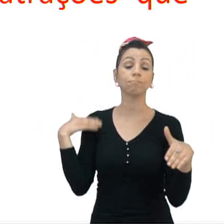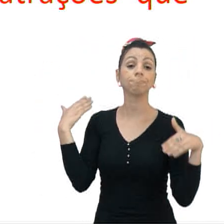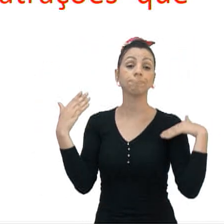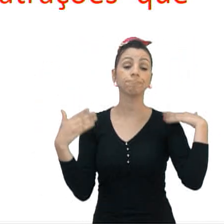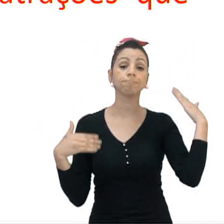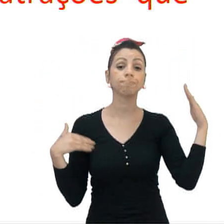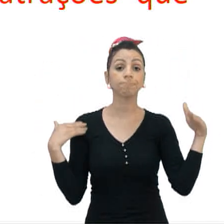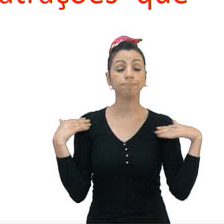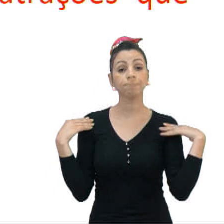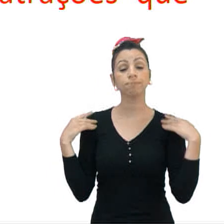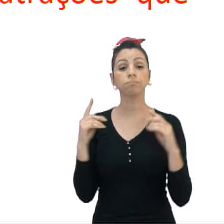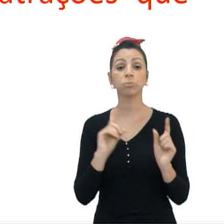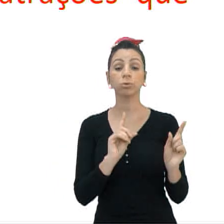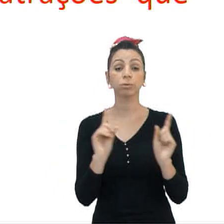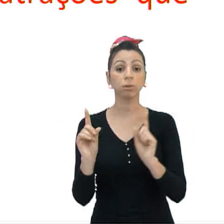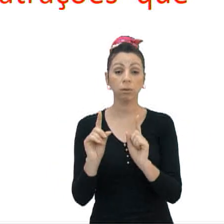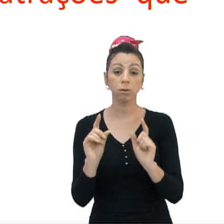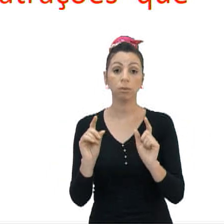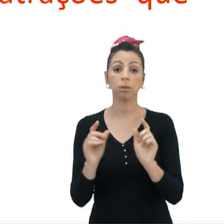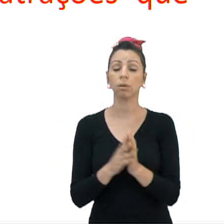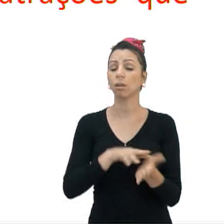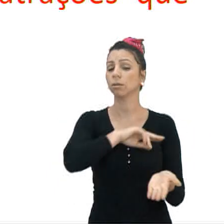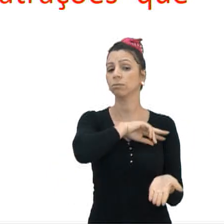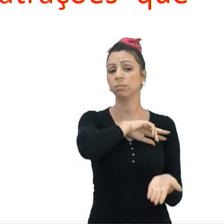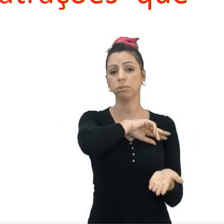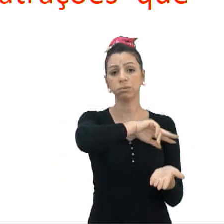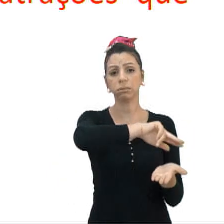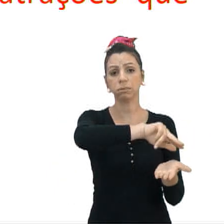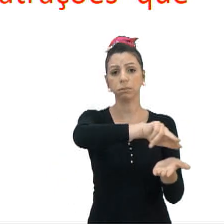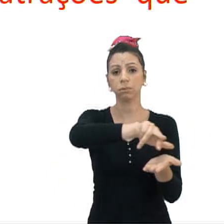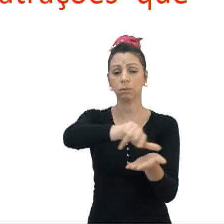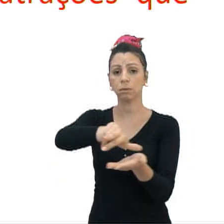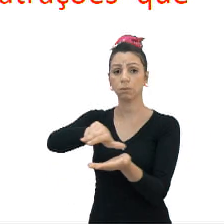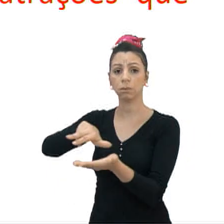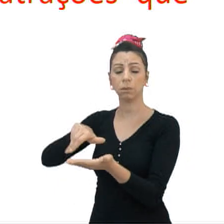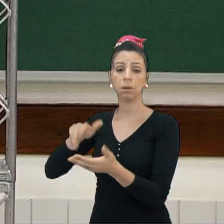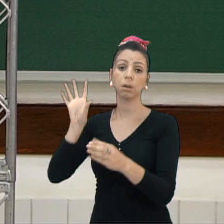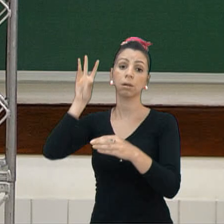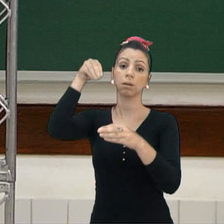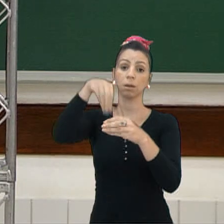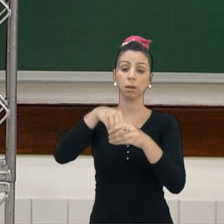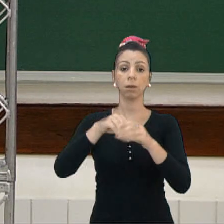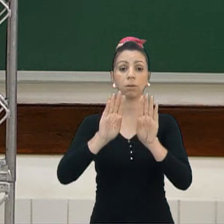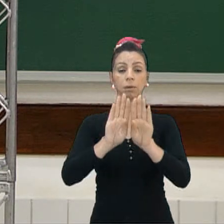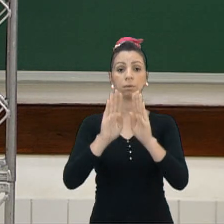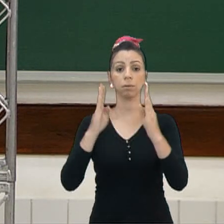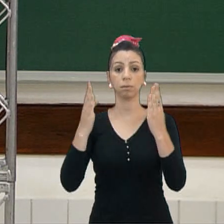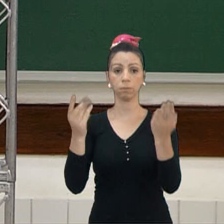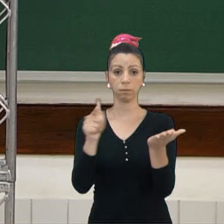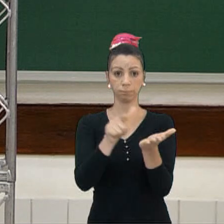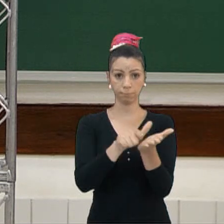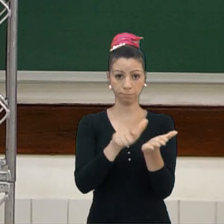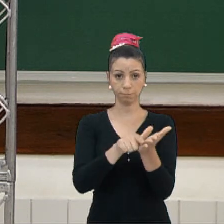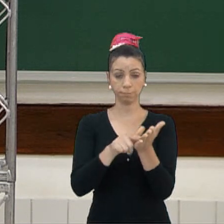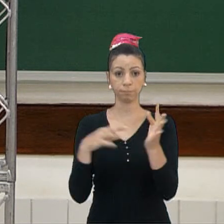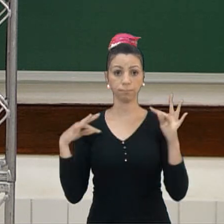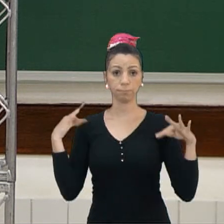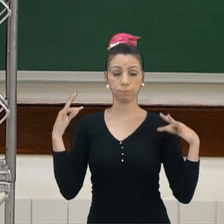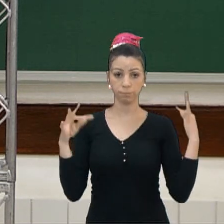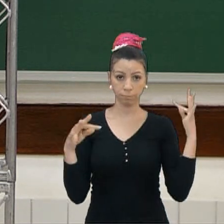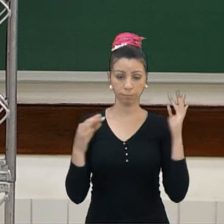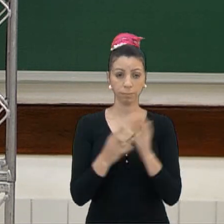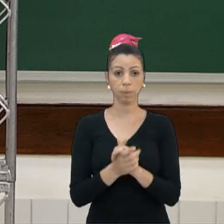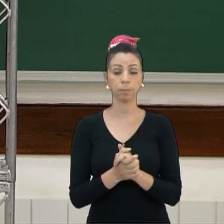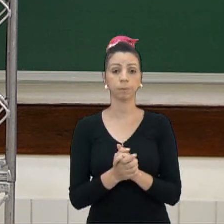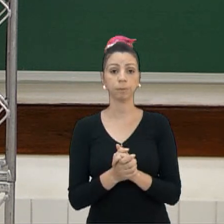passeio. Essas são algumas das atrações que também podem ser abordadas neste folheto turístico. Cada